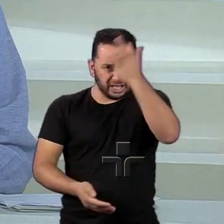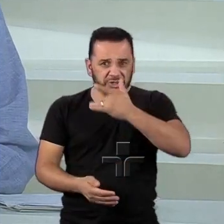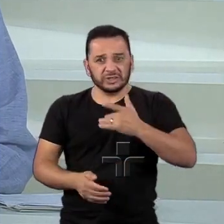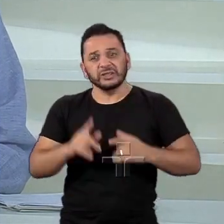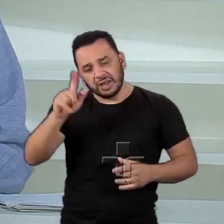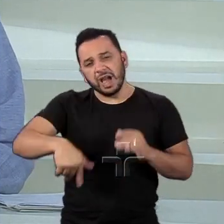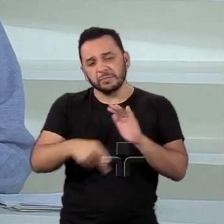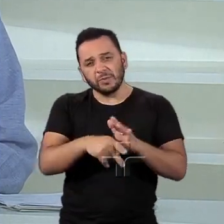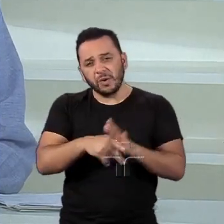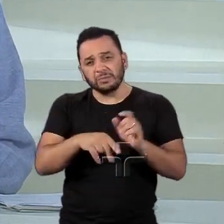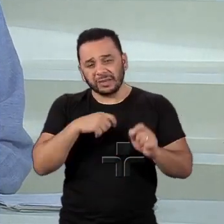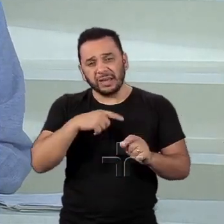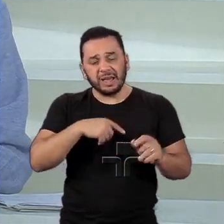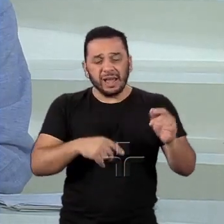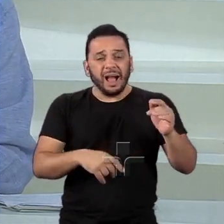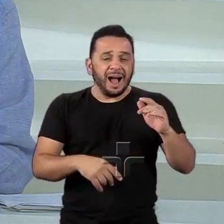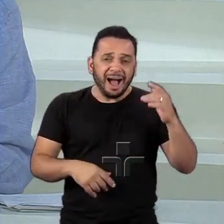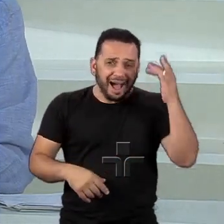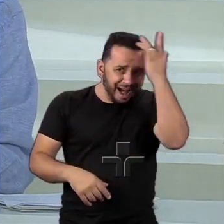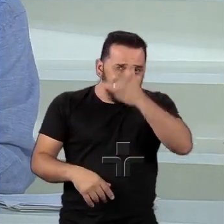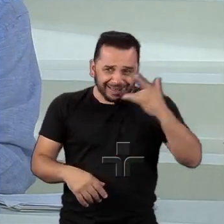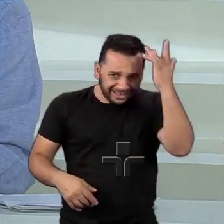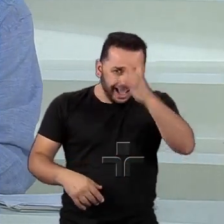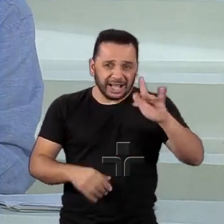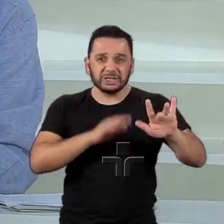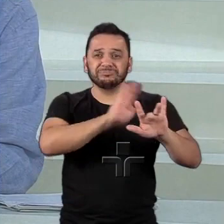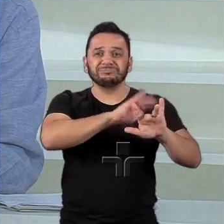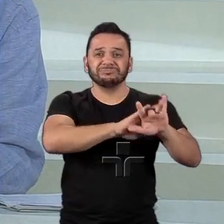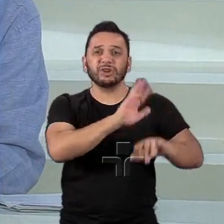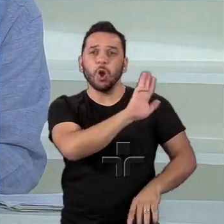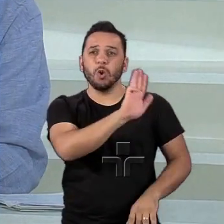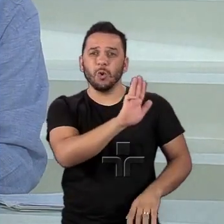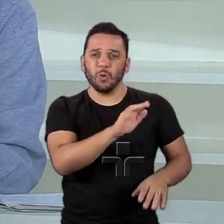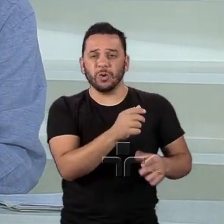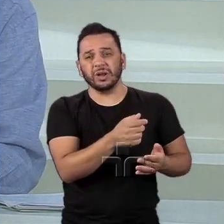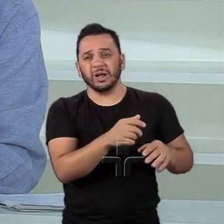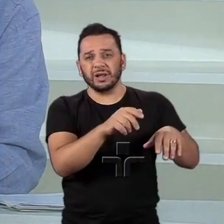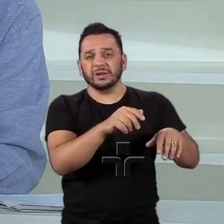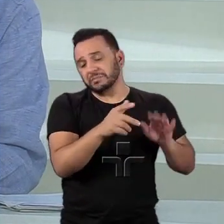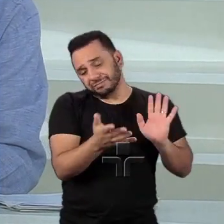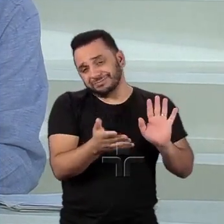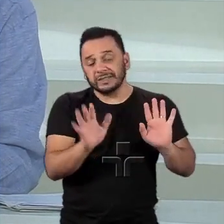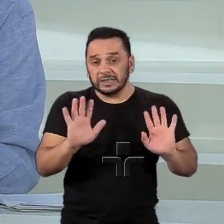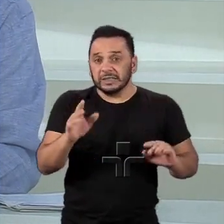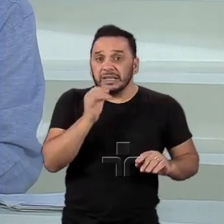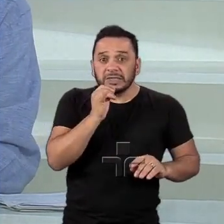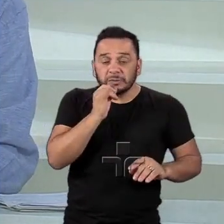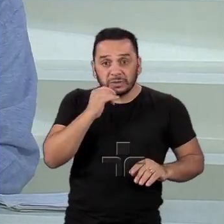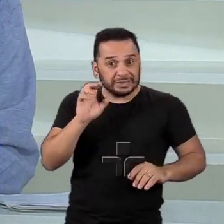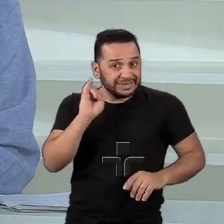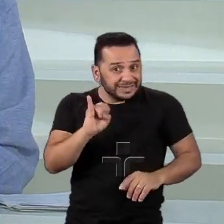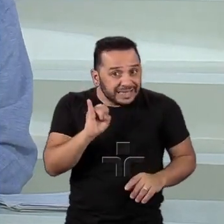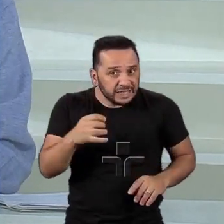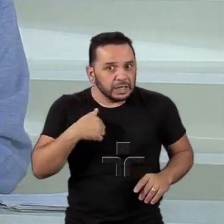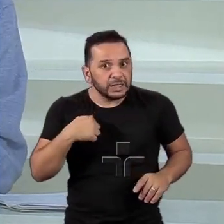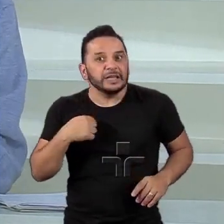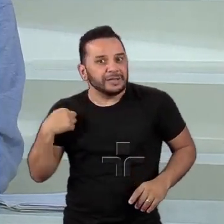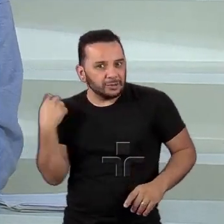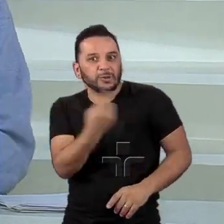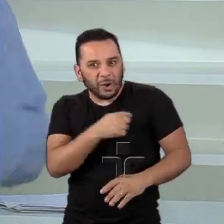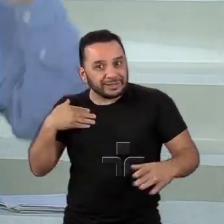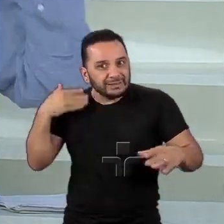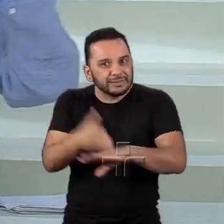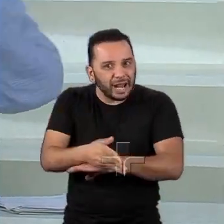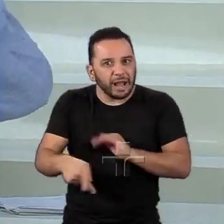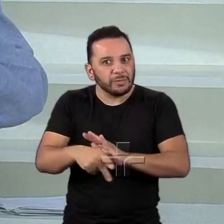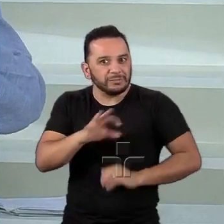candidato terceirizado do Lula. Porque eu digo, se um de nós estiver lá no segundo turno, nós vamos ganhar. E eles sabem disso. E é por isso